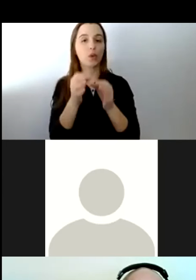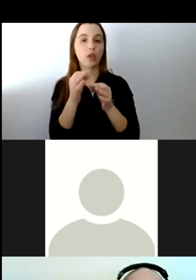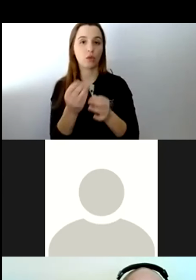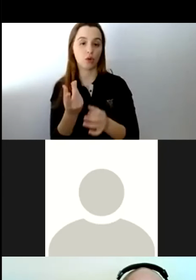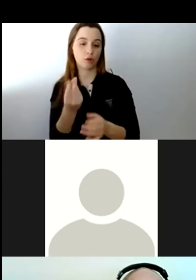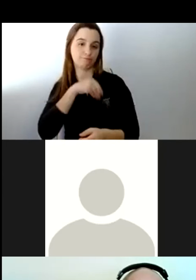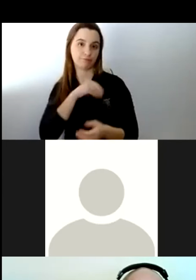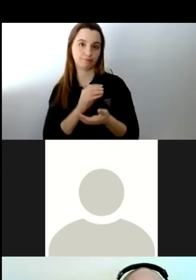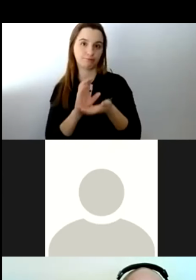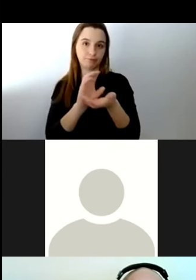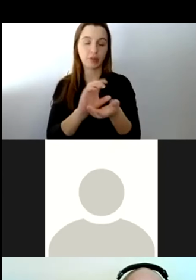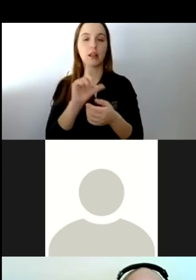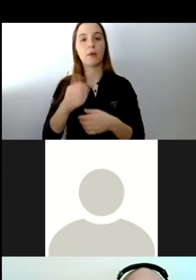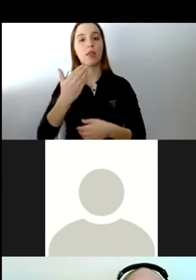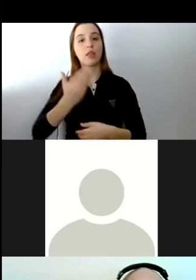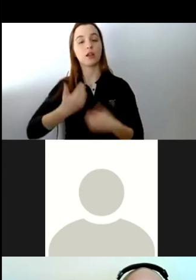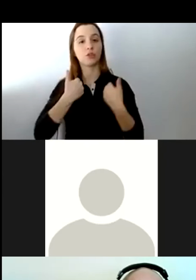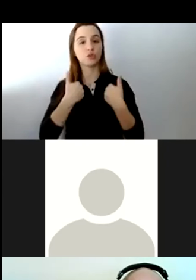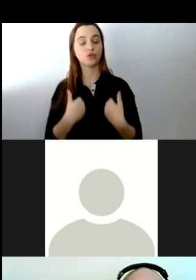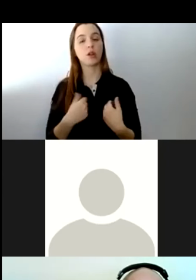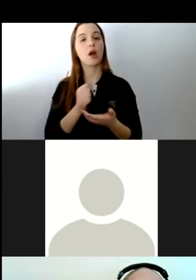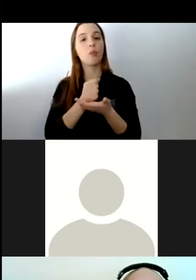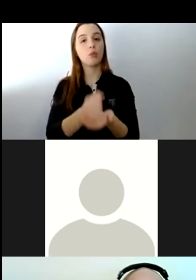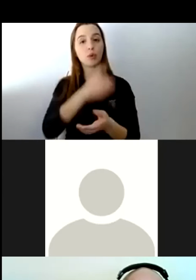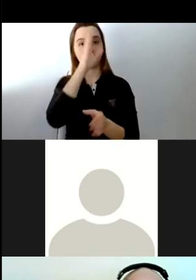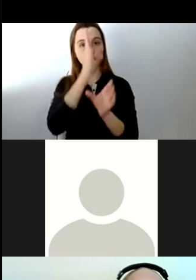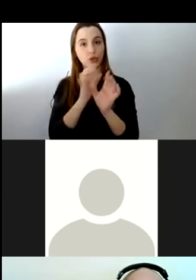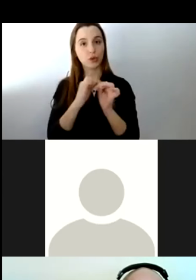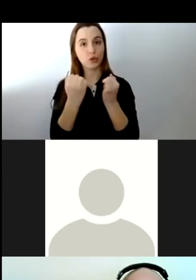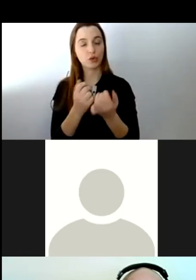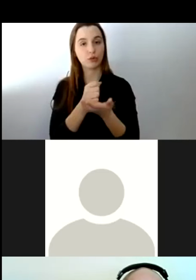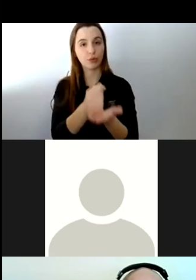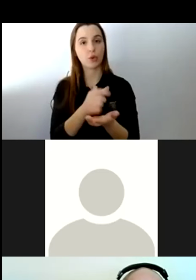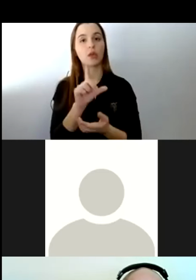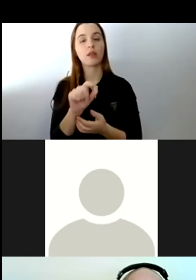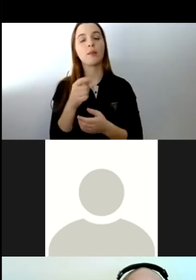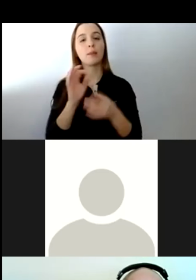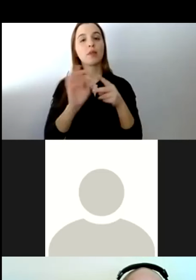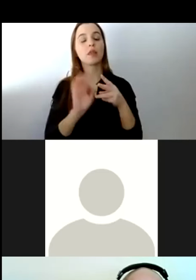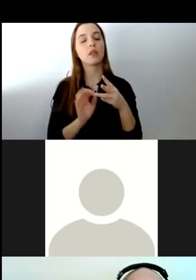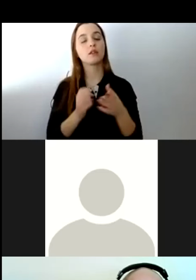ao descanso, apoio psicossocial e medidas de apoio à integração no mercado de